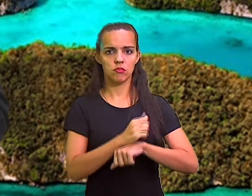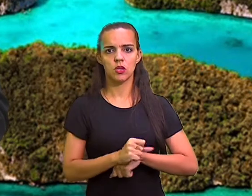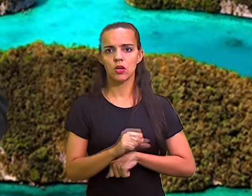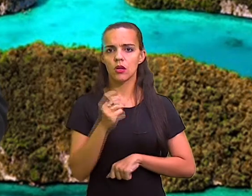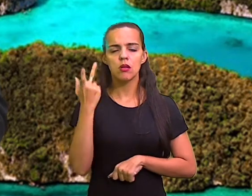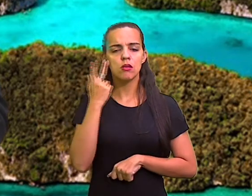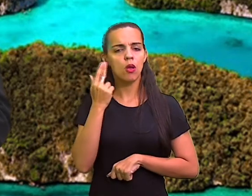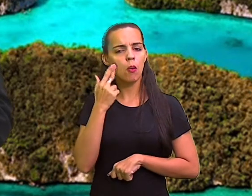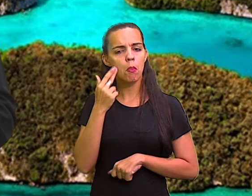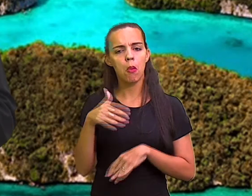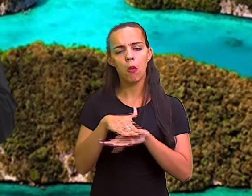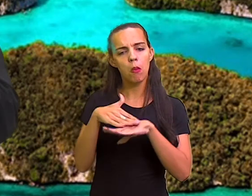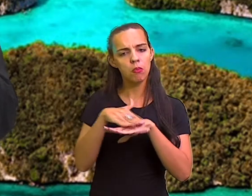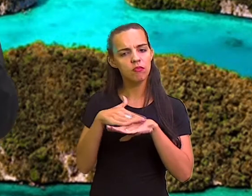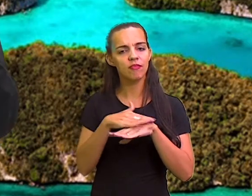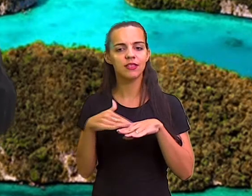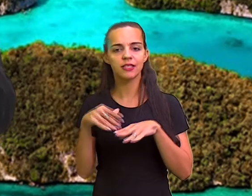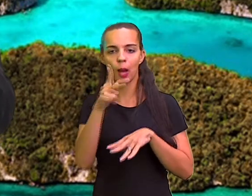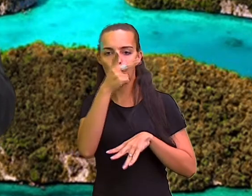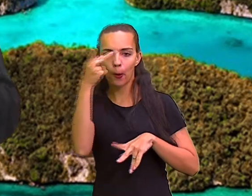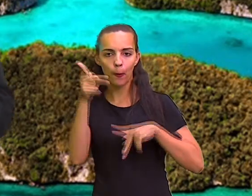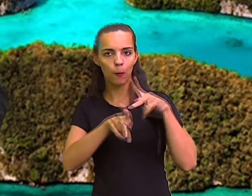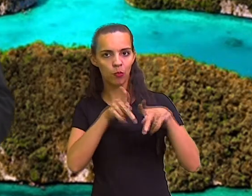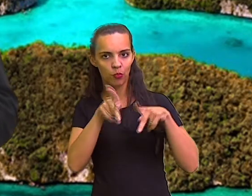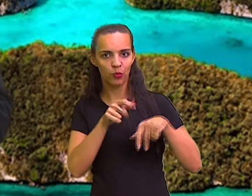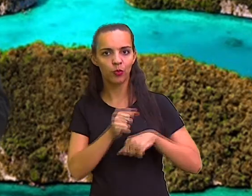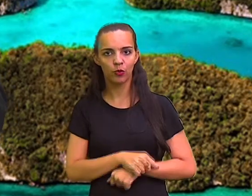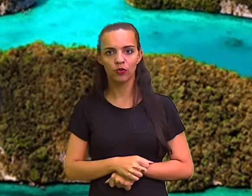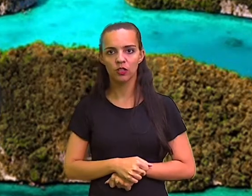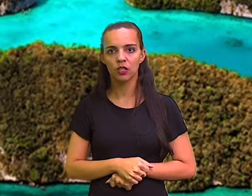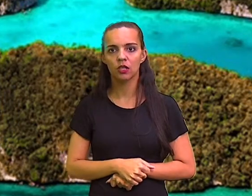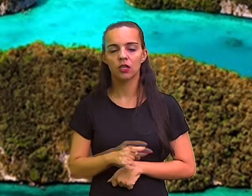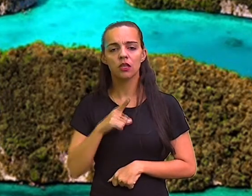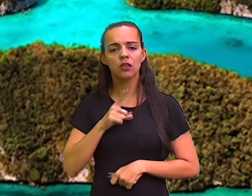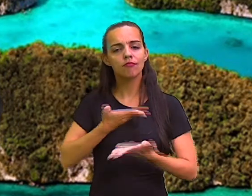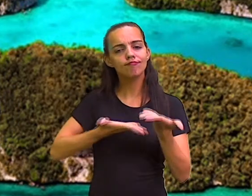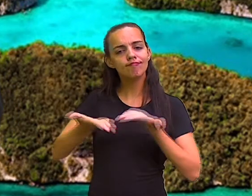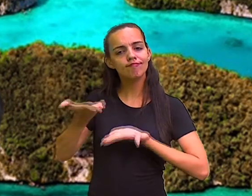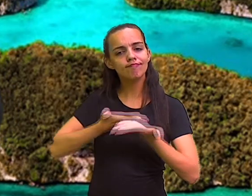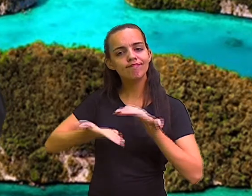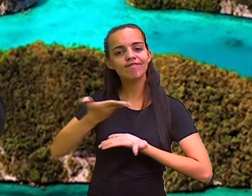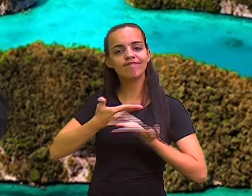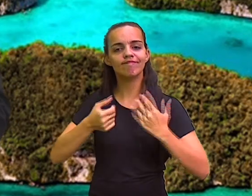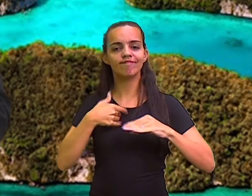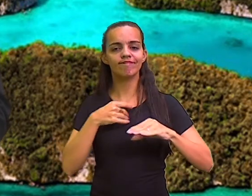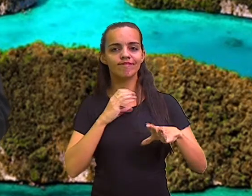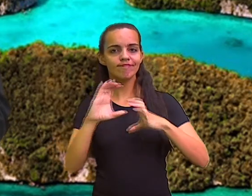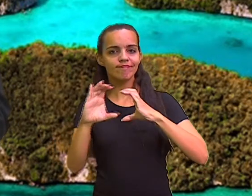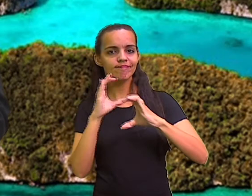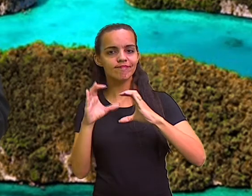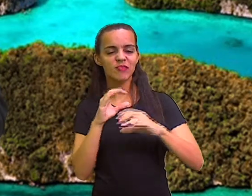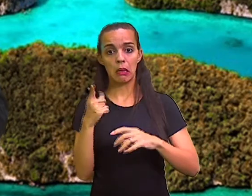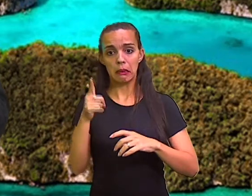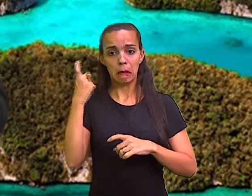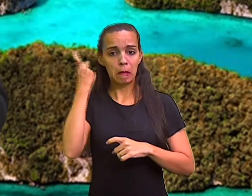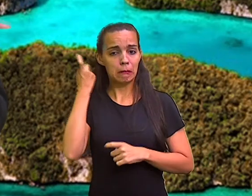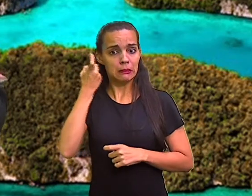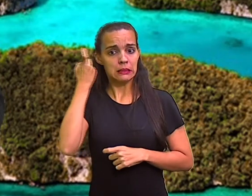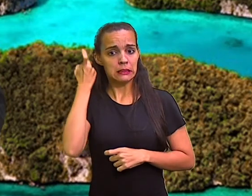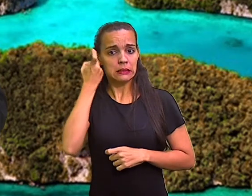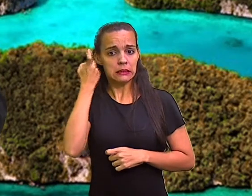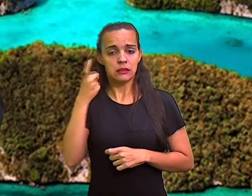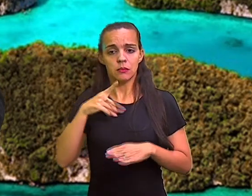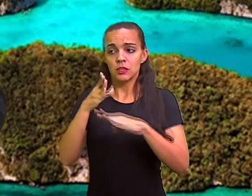irmãos timorenses e vamos nos dar bem, né? Sem preocupar em aprender um